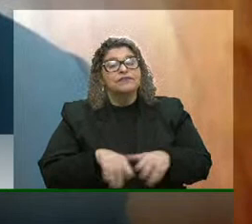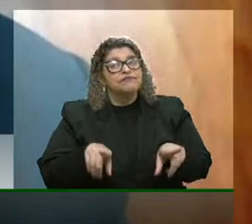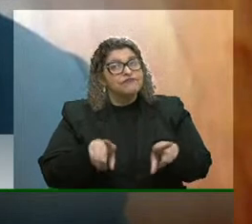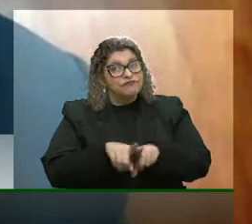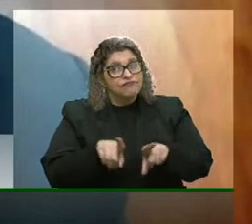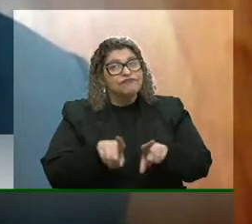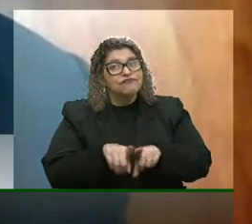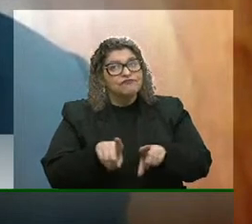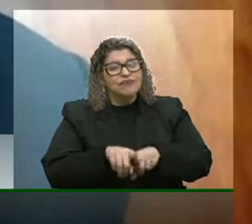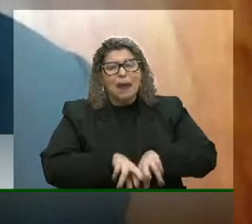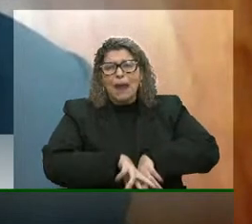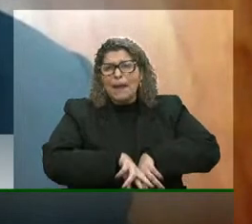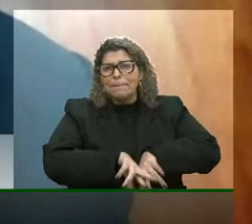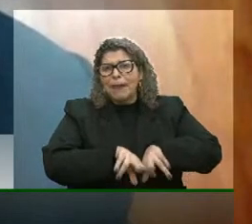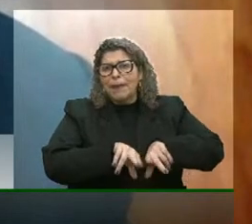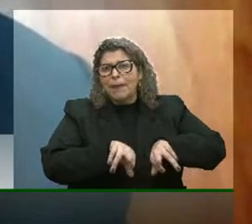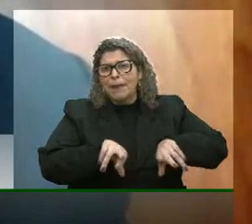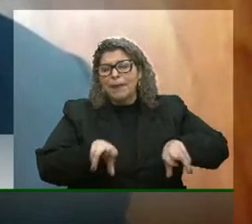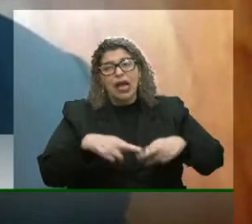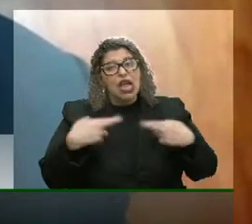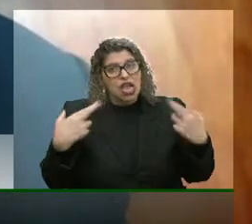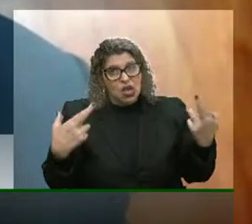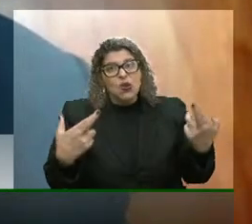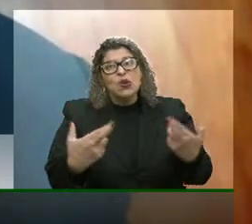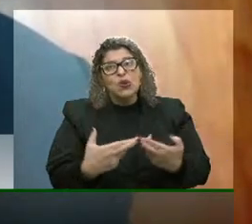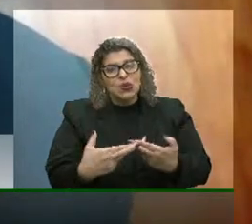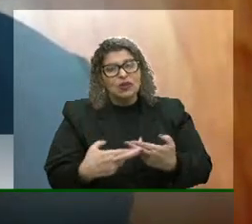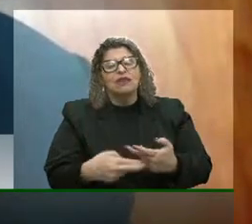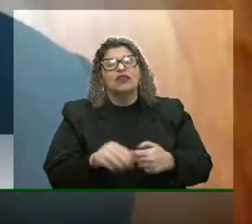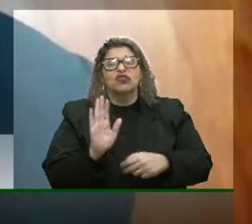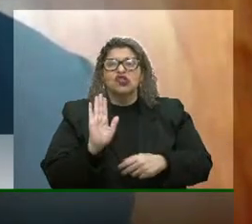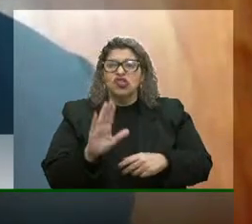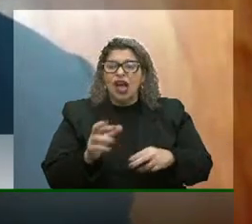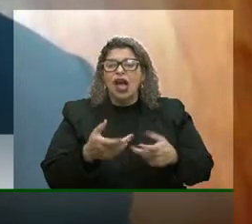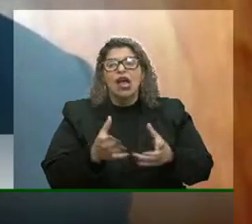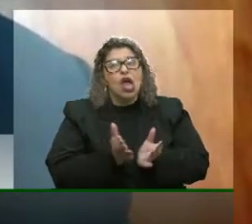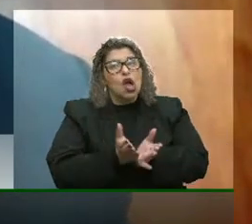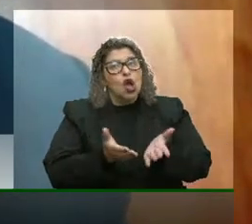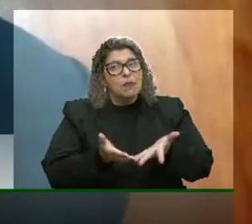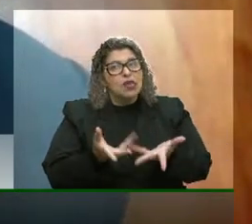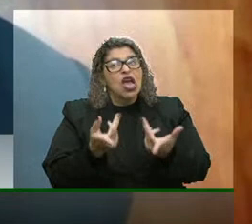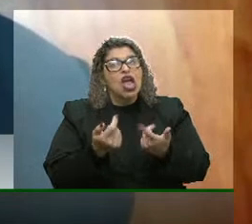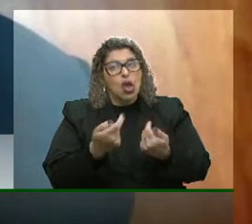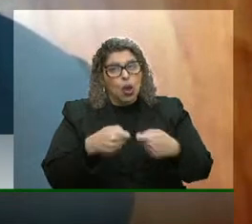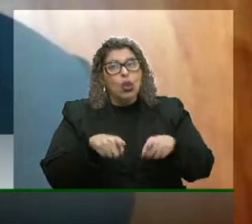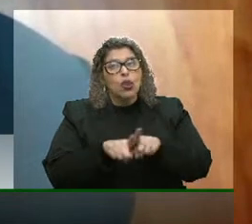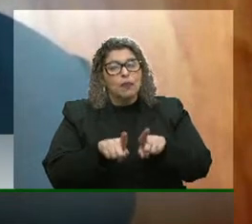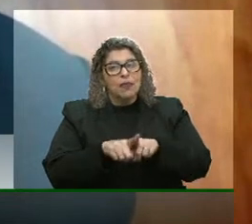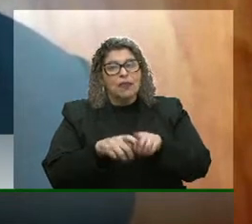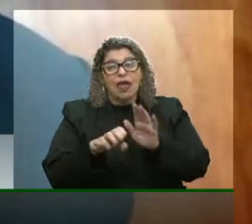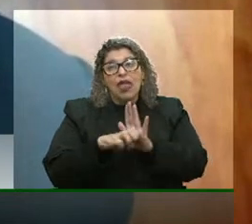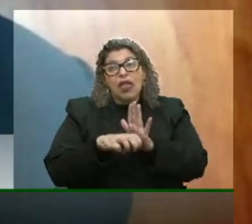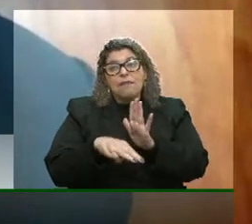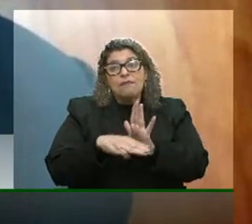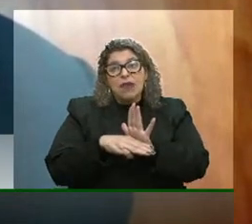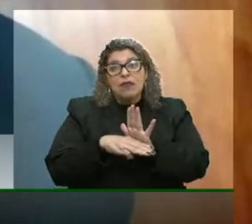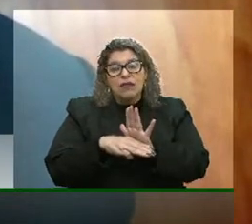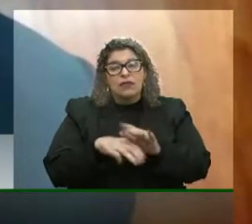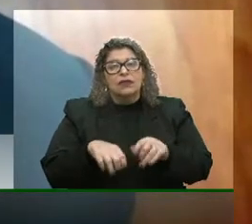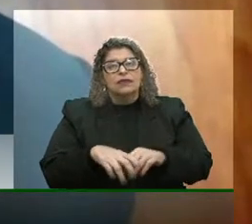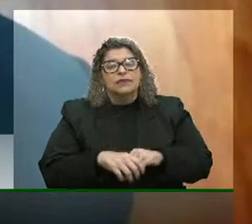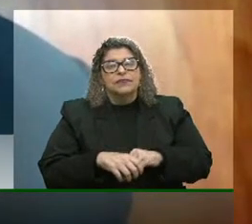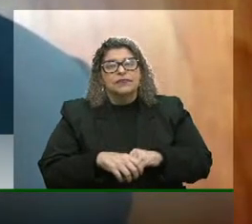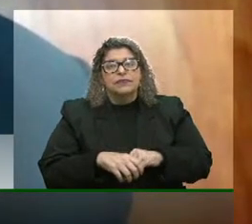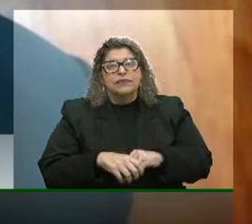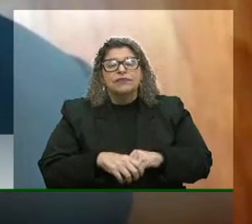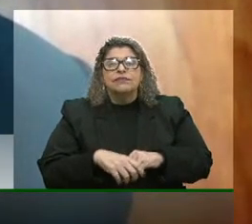foi fruto de inúmeras reuniões na Comissão de Economia, E o que, que dizia essa emenda? Essa emenda diz o seguinte: